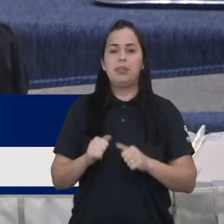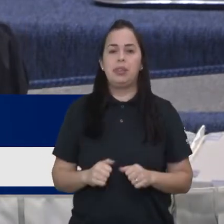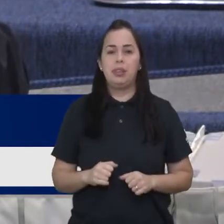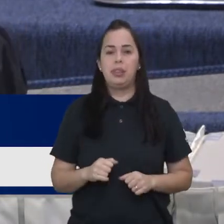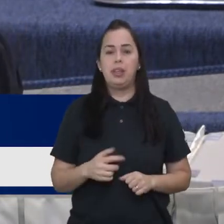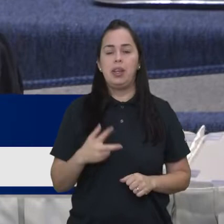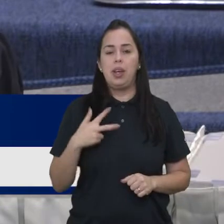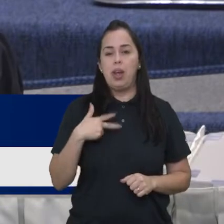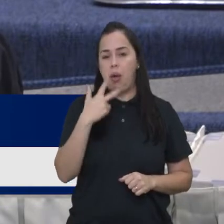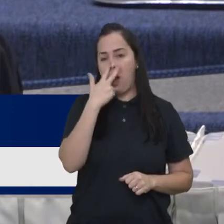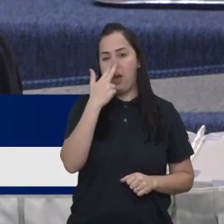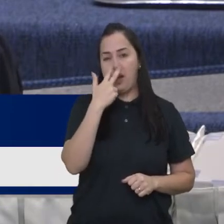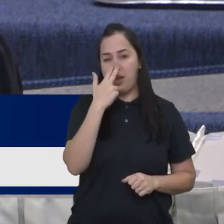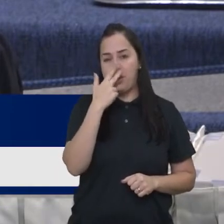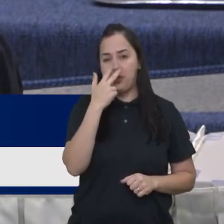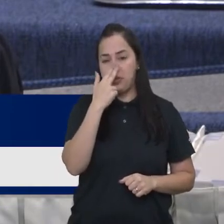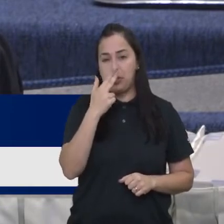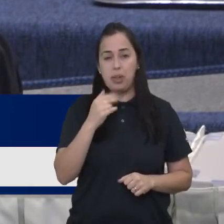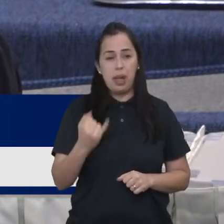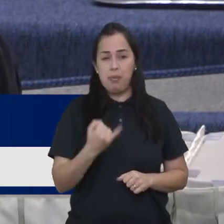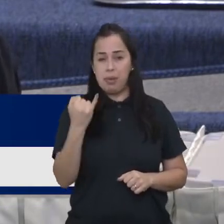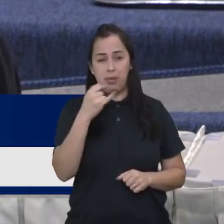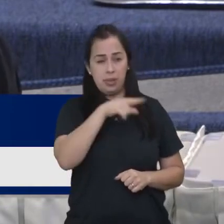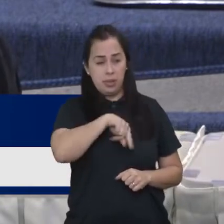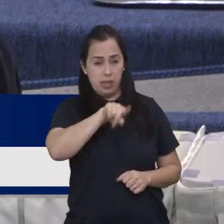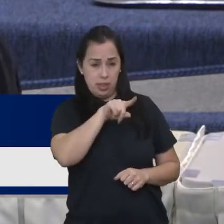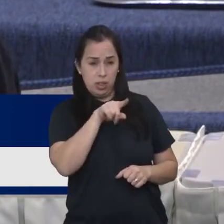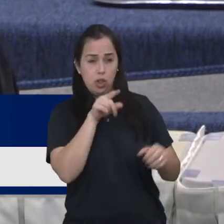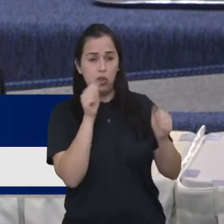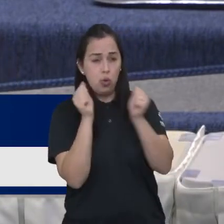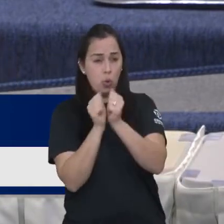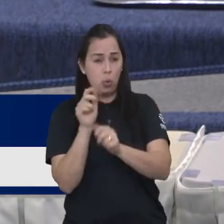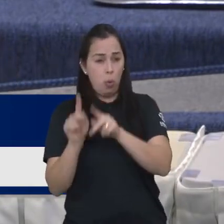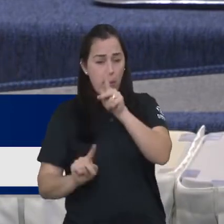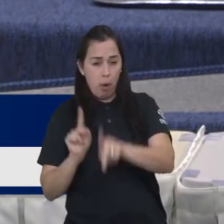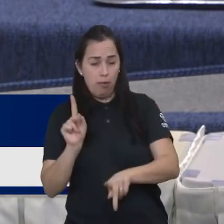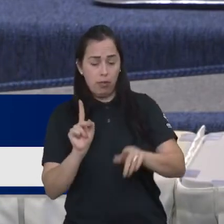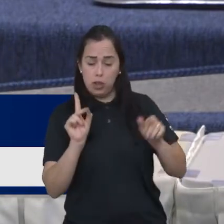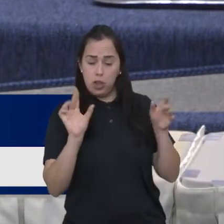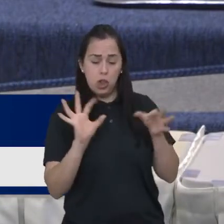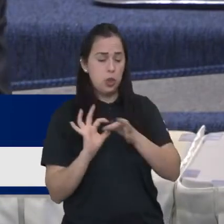Eu acho que é fundamental que vocês caminhem também com a população, sabe?